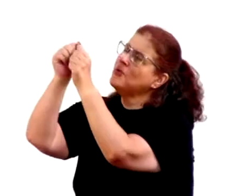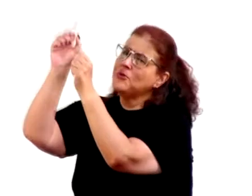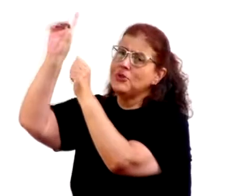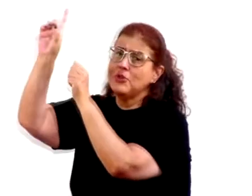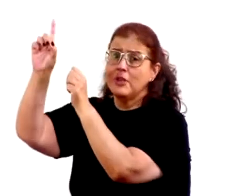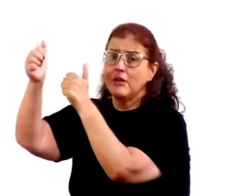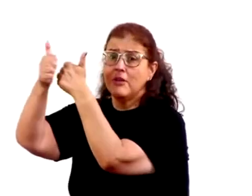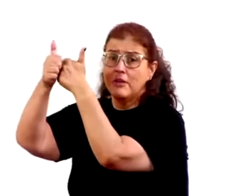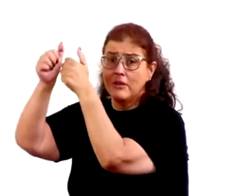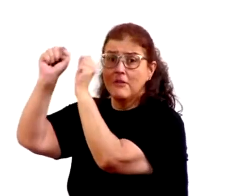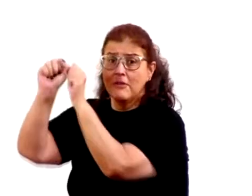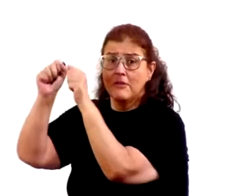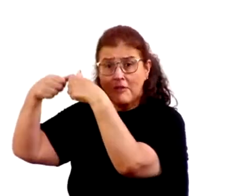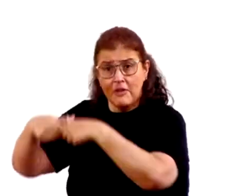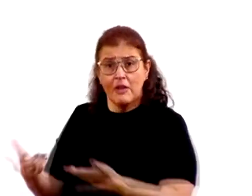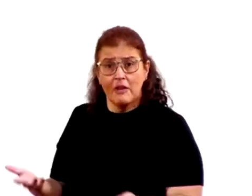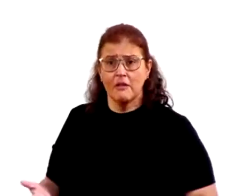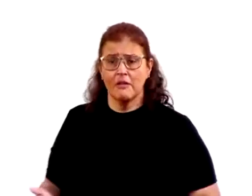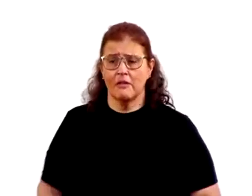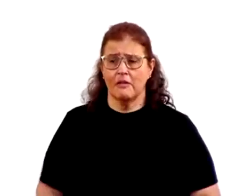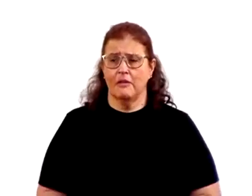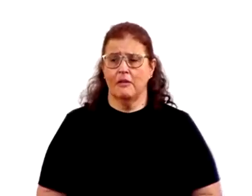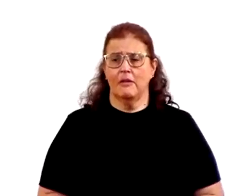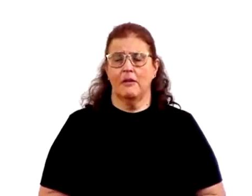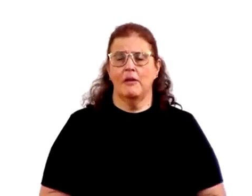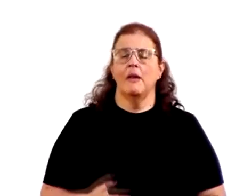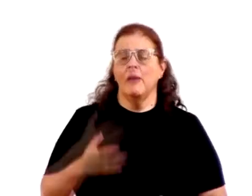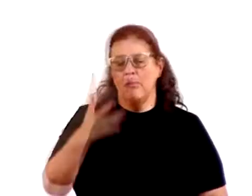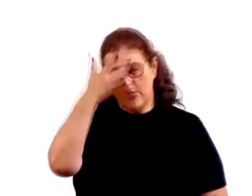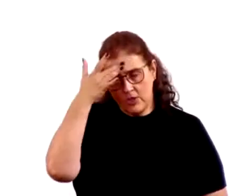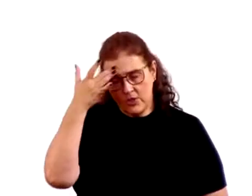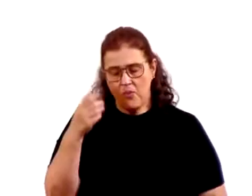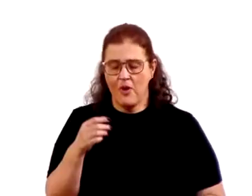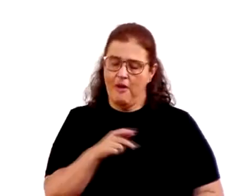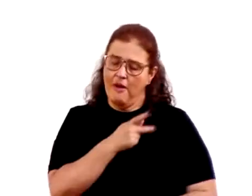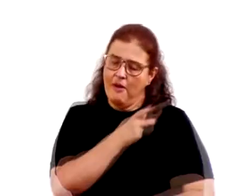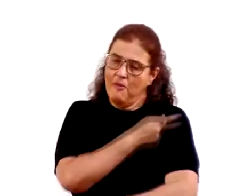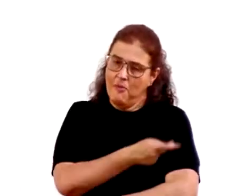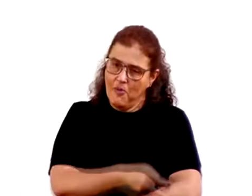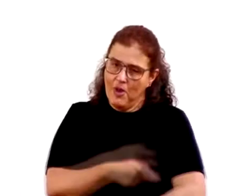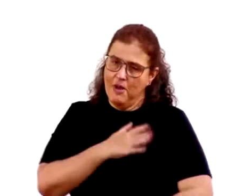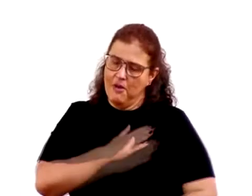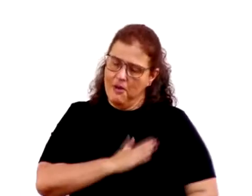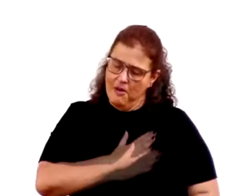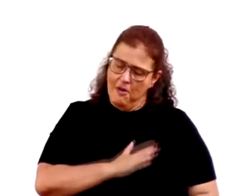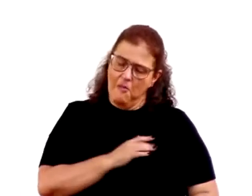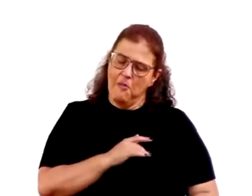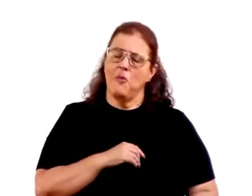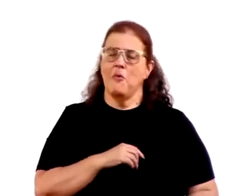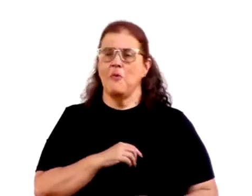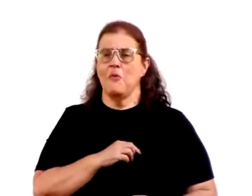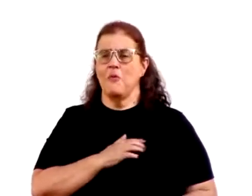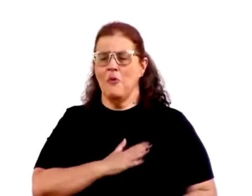limpo de mãos e puro de coração, que não entrega sua alma à falsidade, nem jura dolosamente.